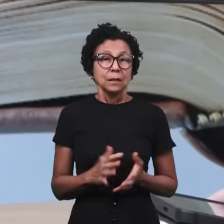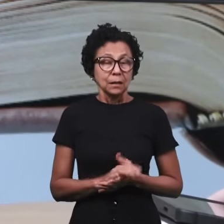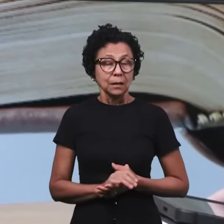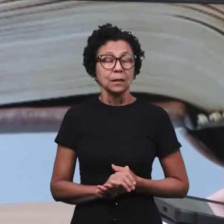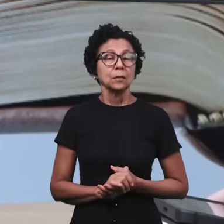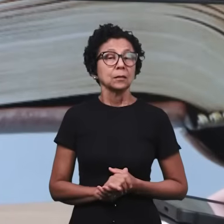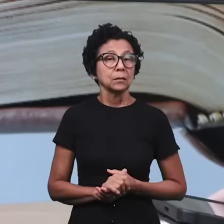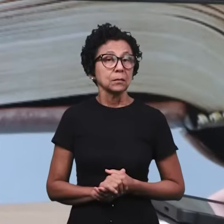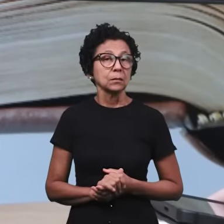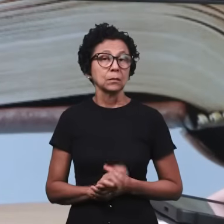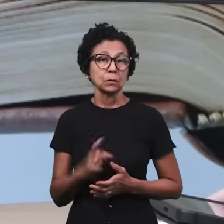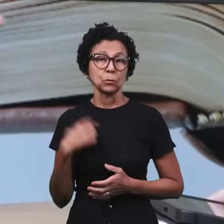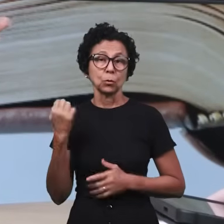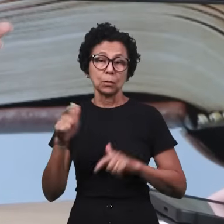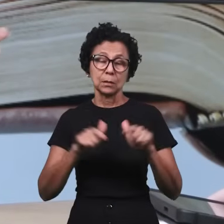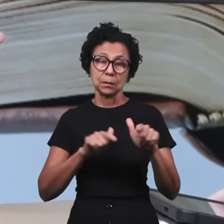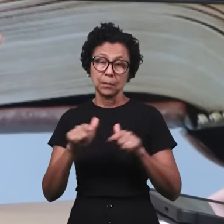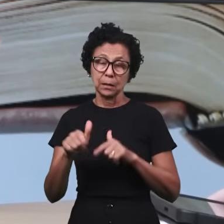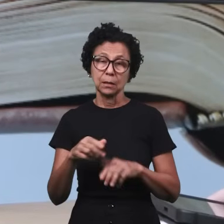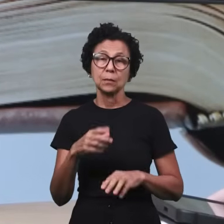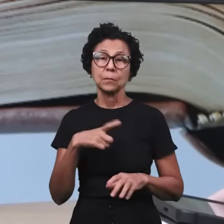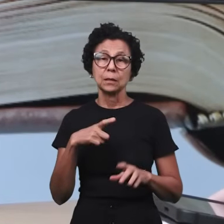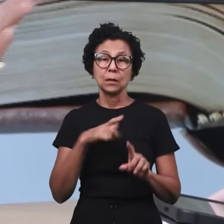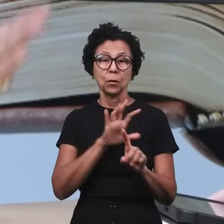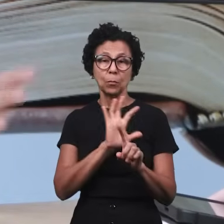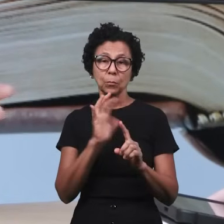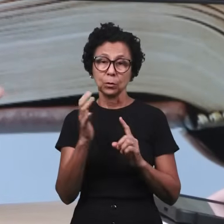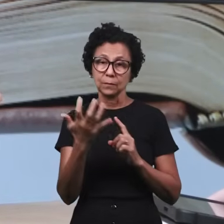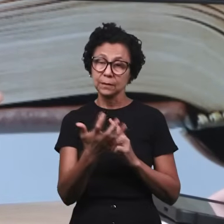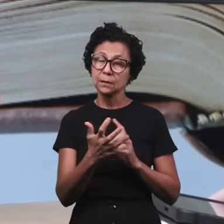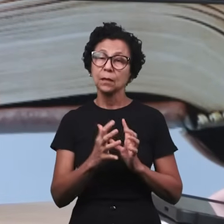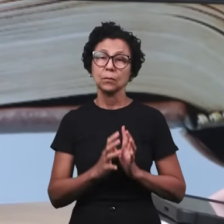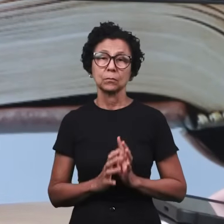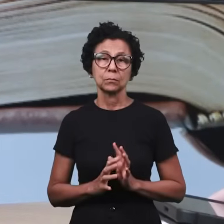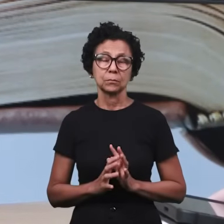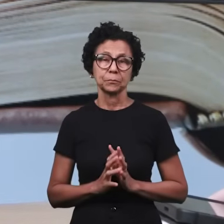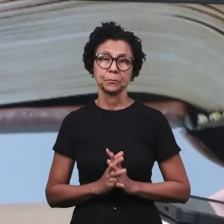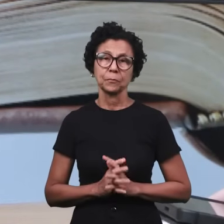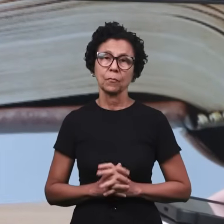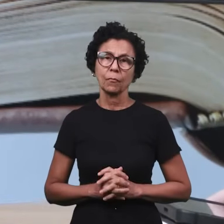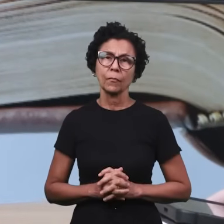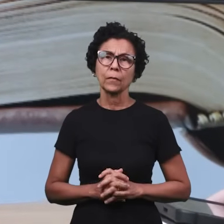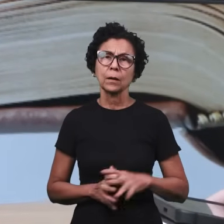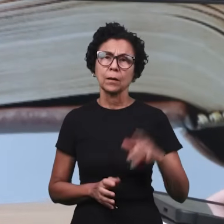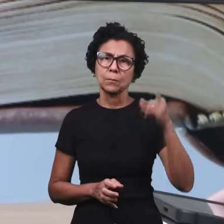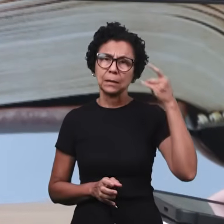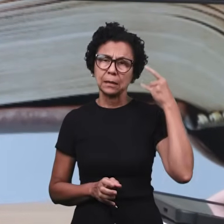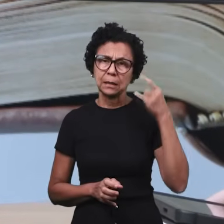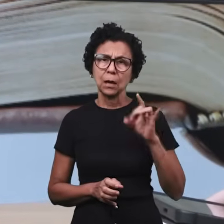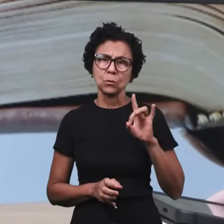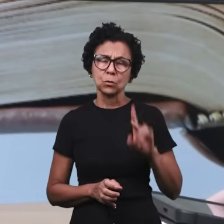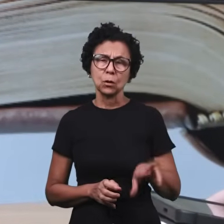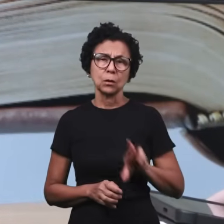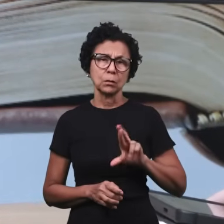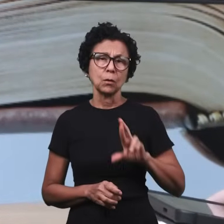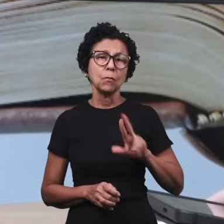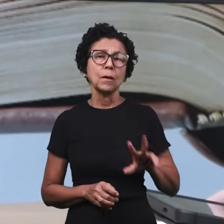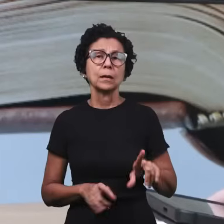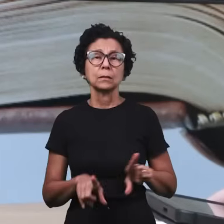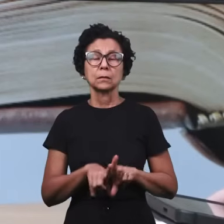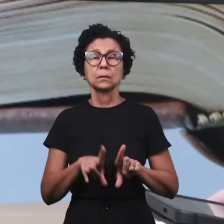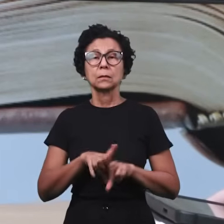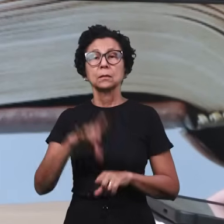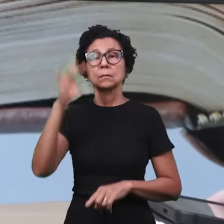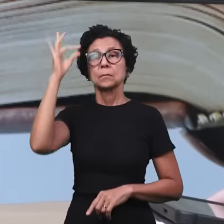serve para provisão, não apenas a provisão material, mas a provisão espiritual. Quando nós